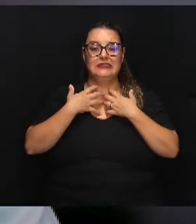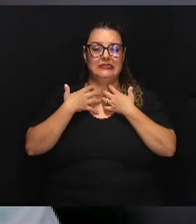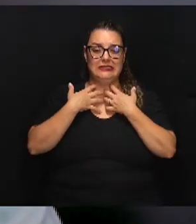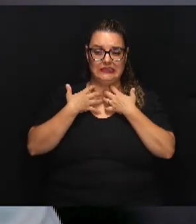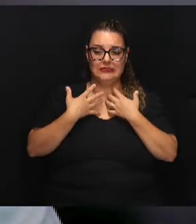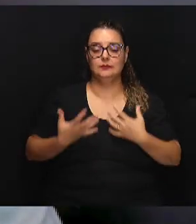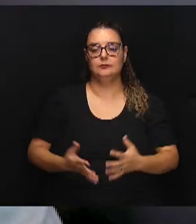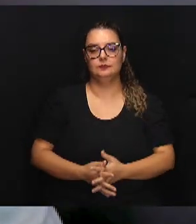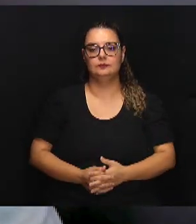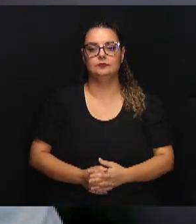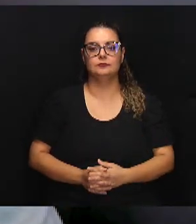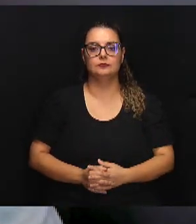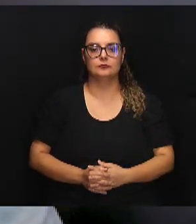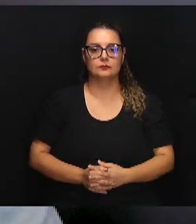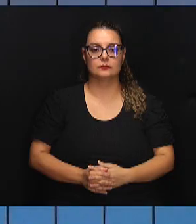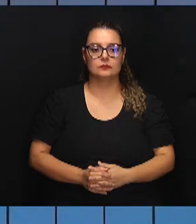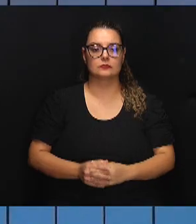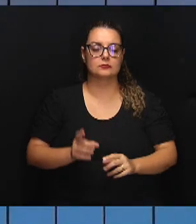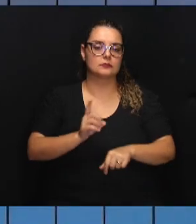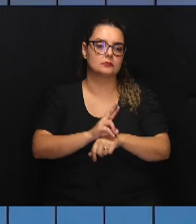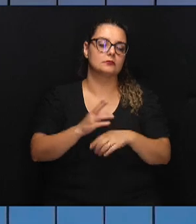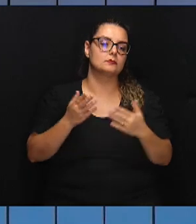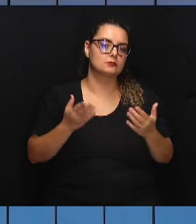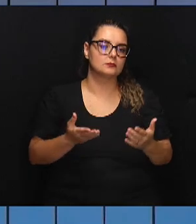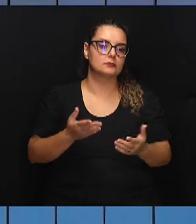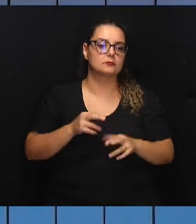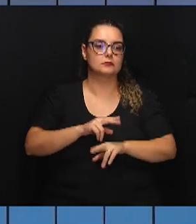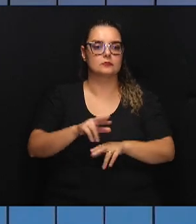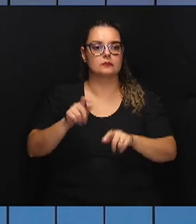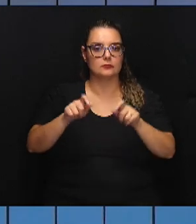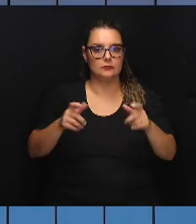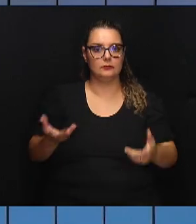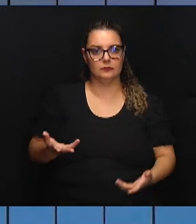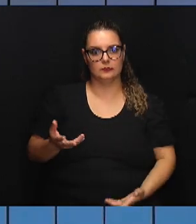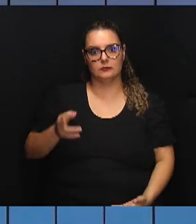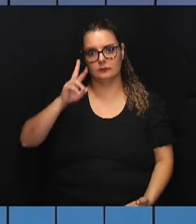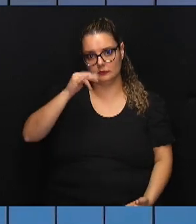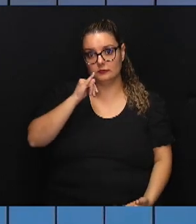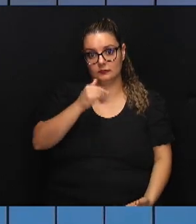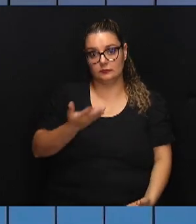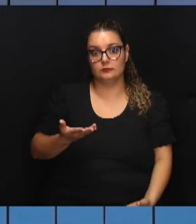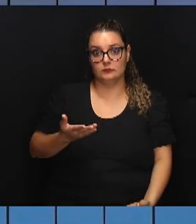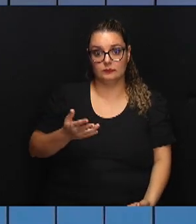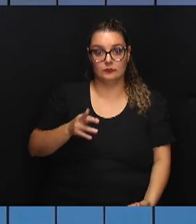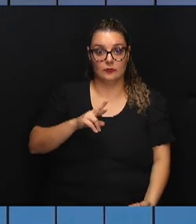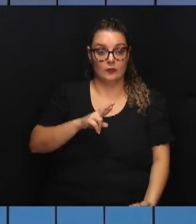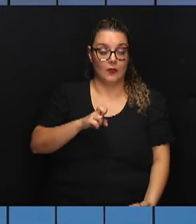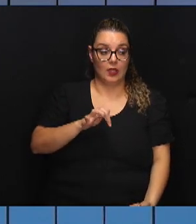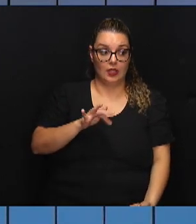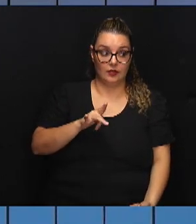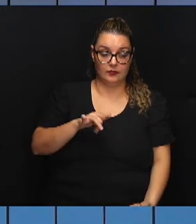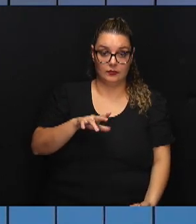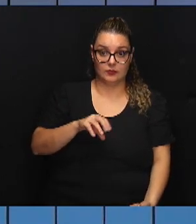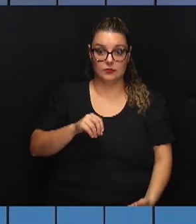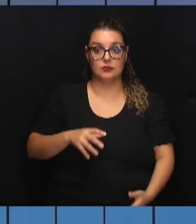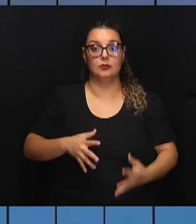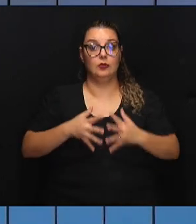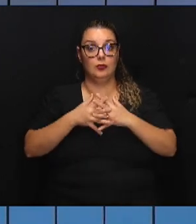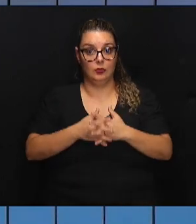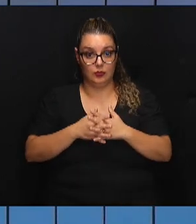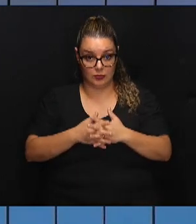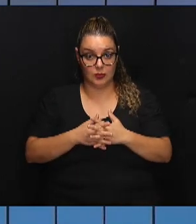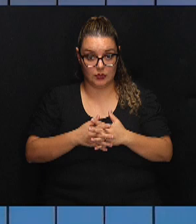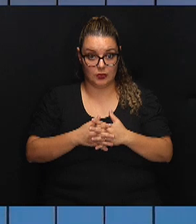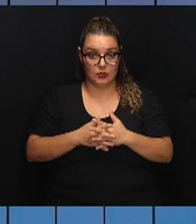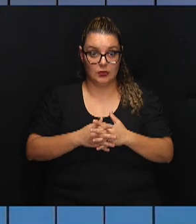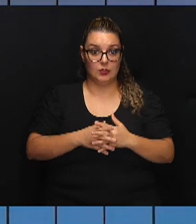garganta. Doutor, nesse caso, muita gente, o senhor comentou sobre o refluxo, muita gente confunde, né, a